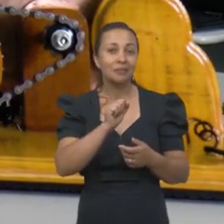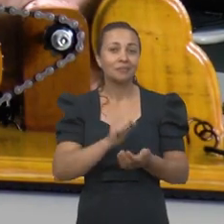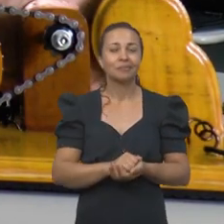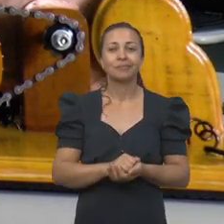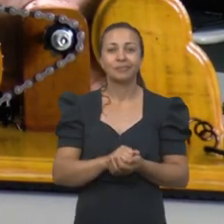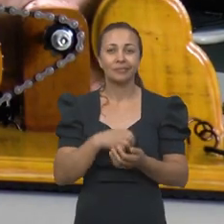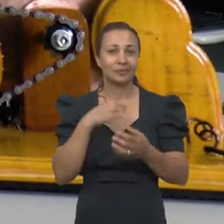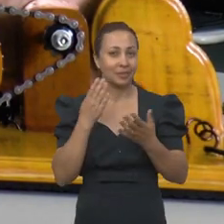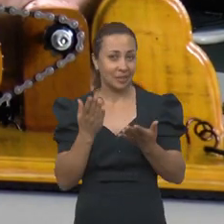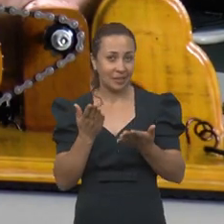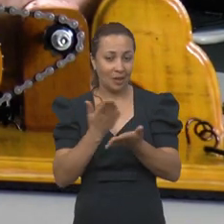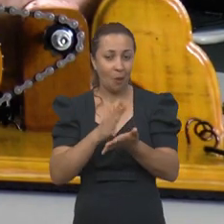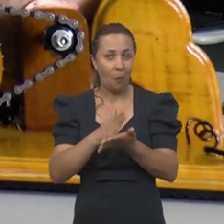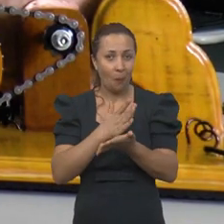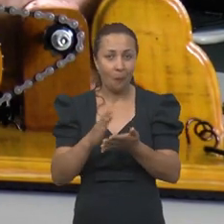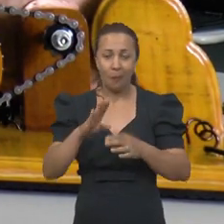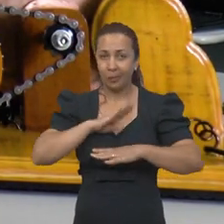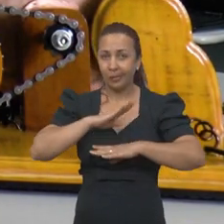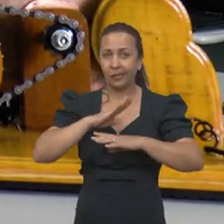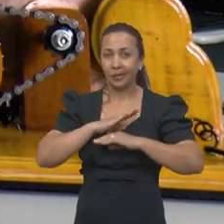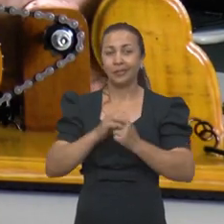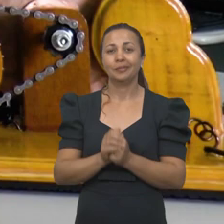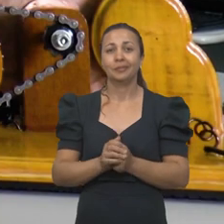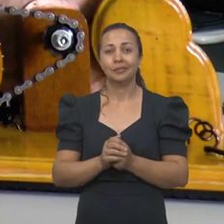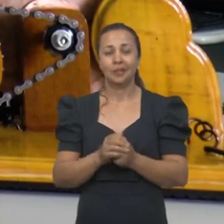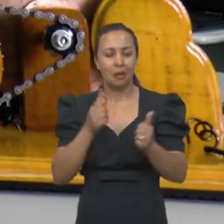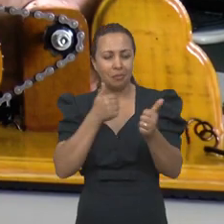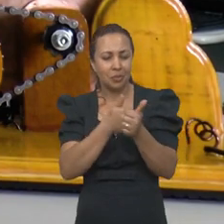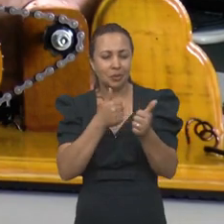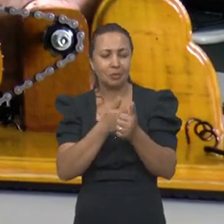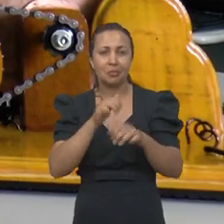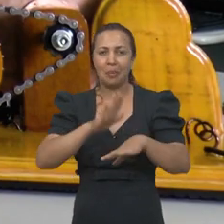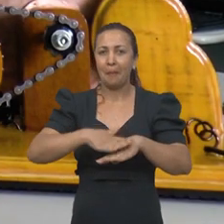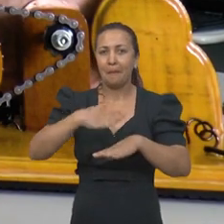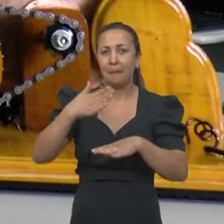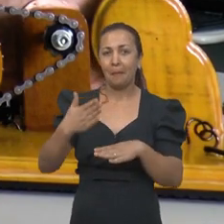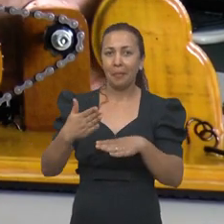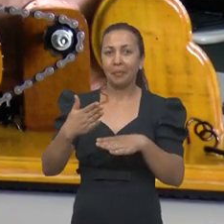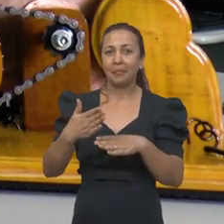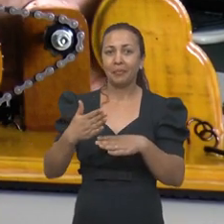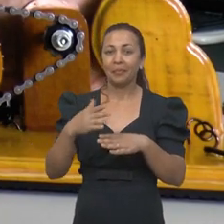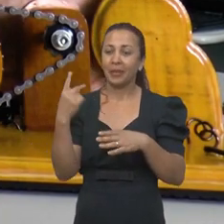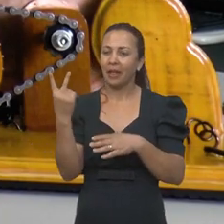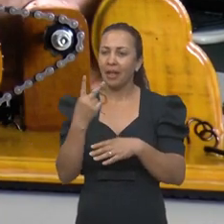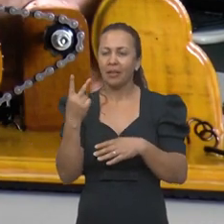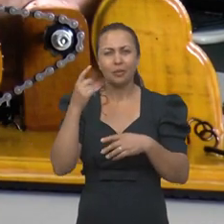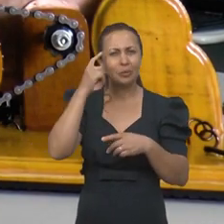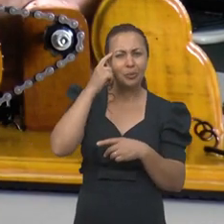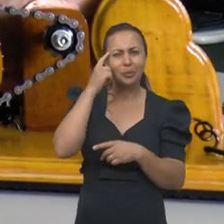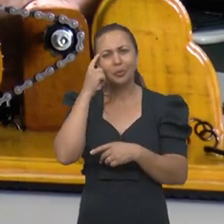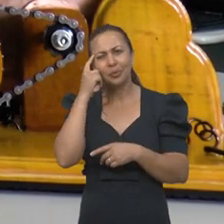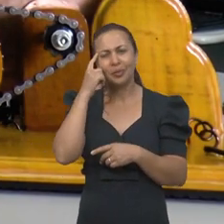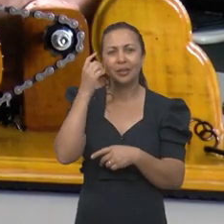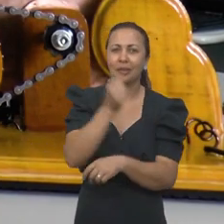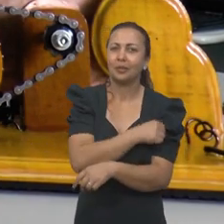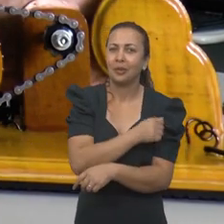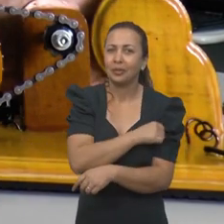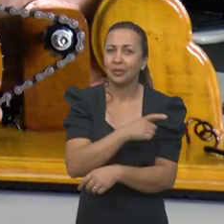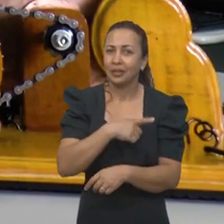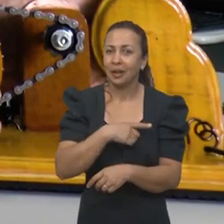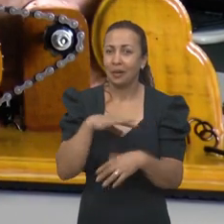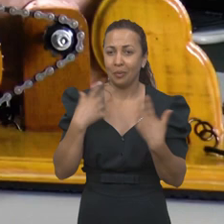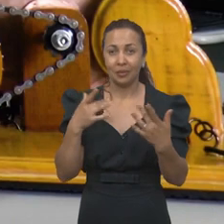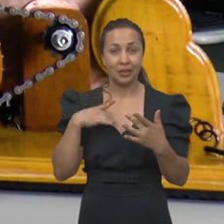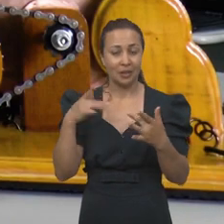conseguiu e de alguma forma a se aproximar mais das dúvidas que um